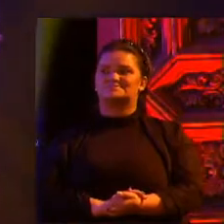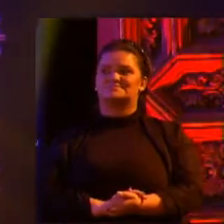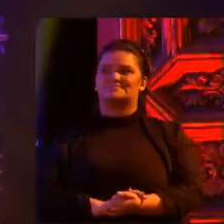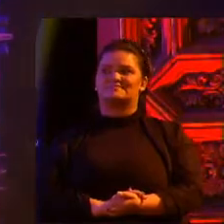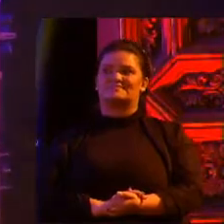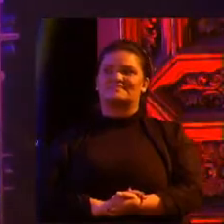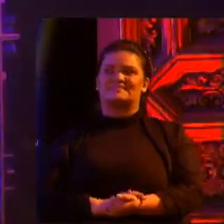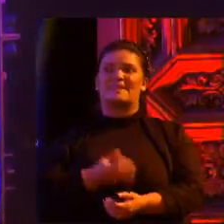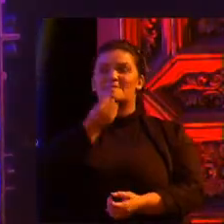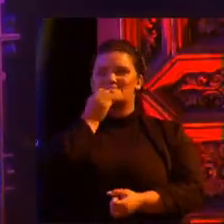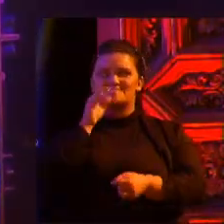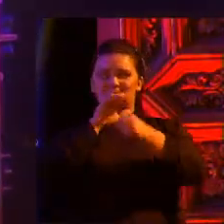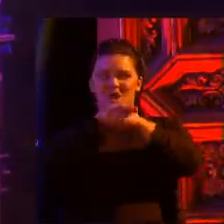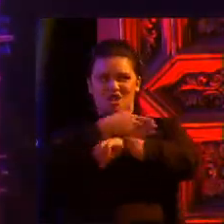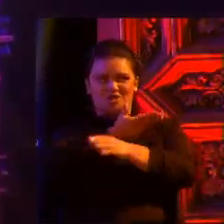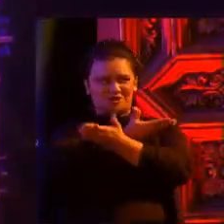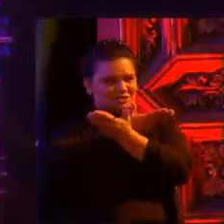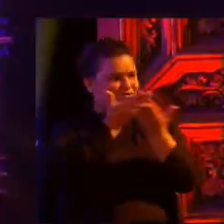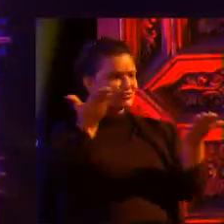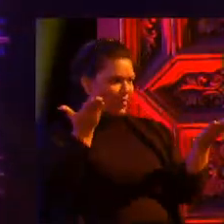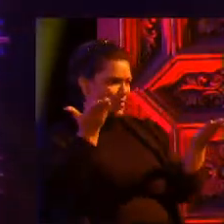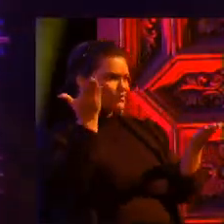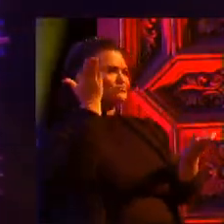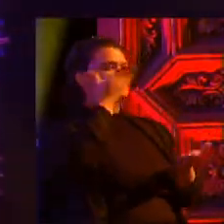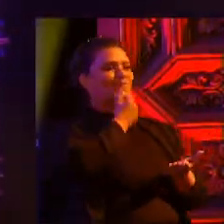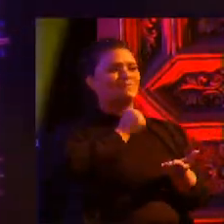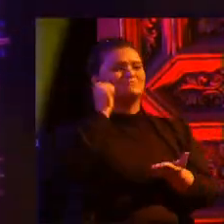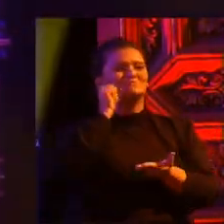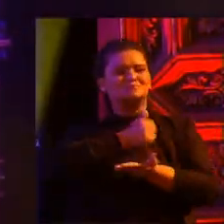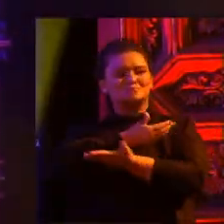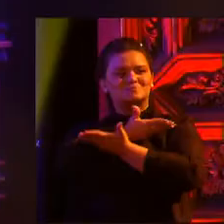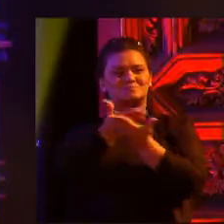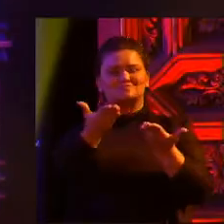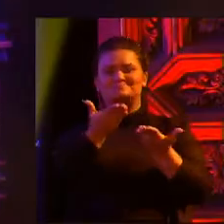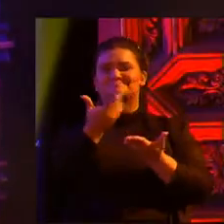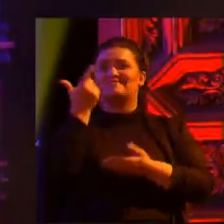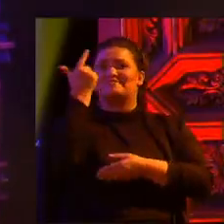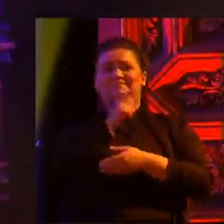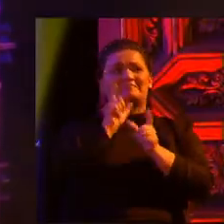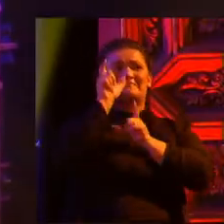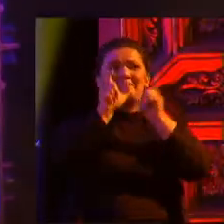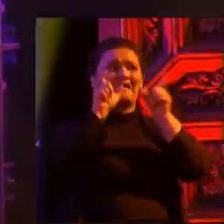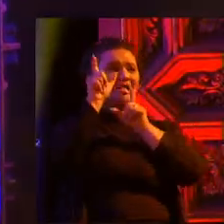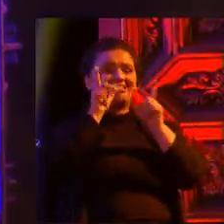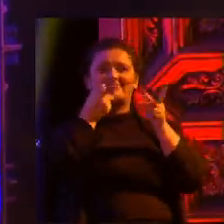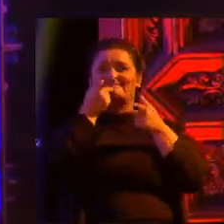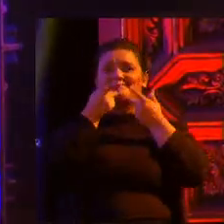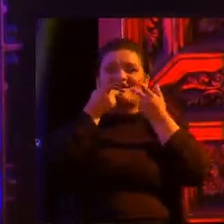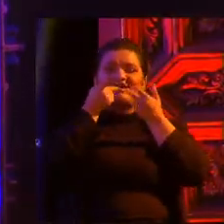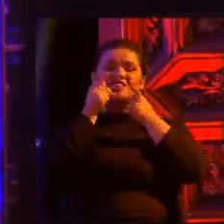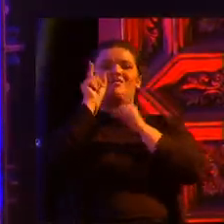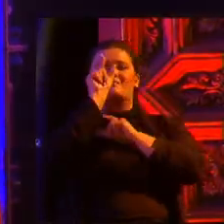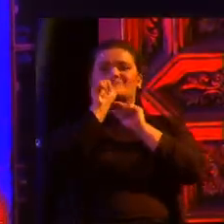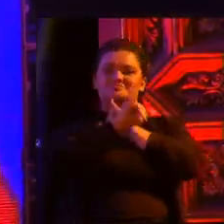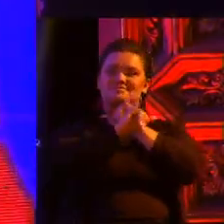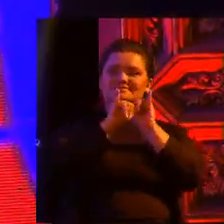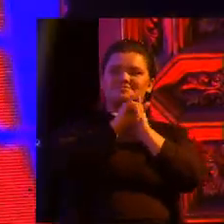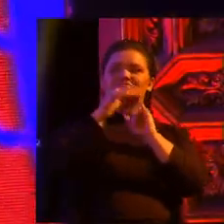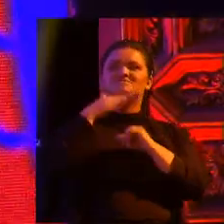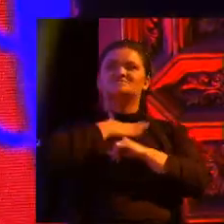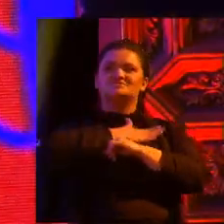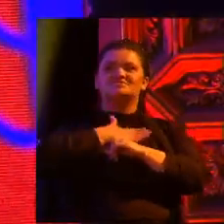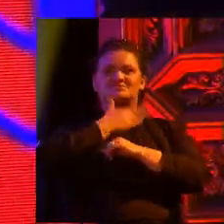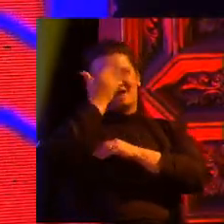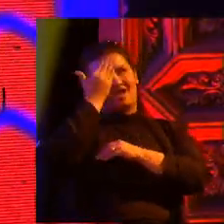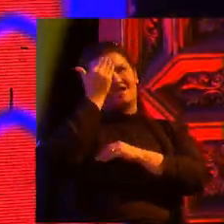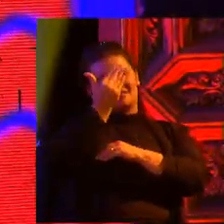É, boa noite a todos e a todas. Estou sem palavras aqui para falar um pouquinho com vocês. Gostaria primeiramente